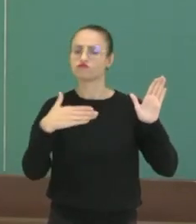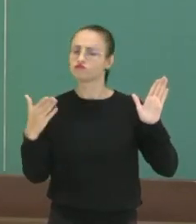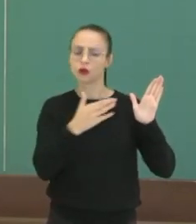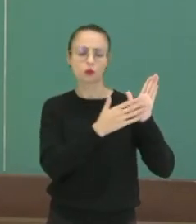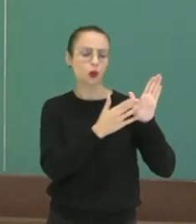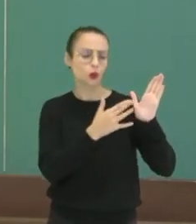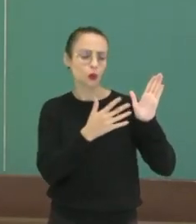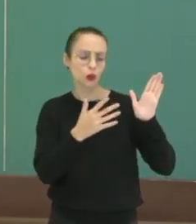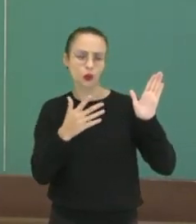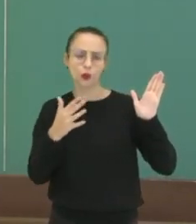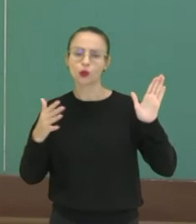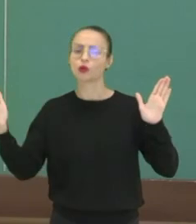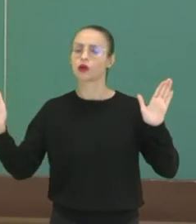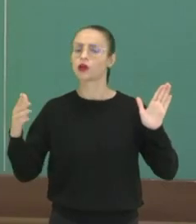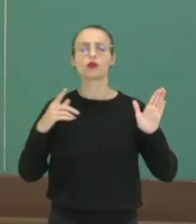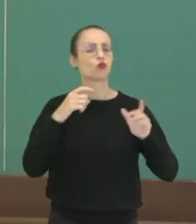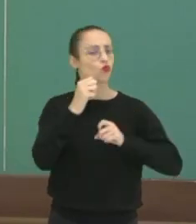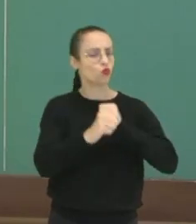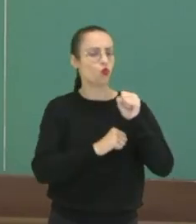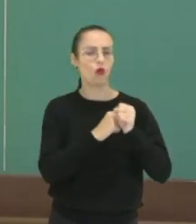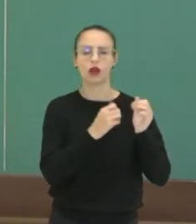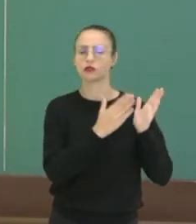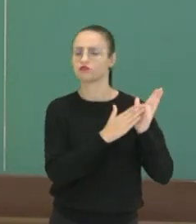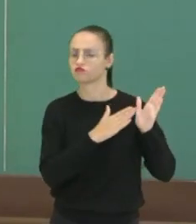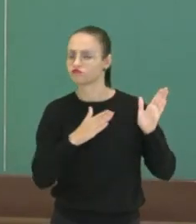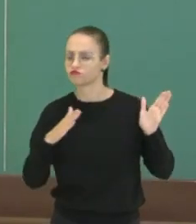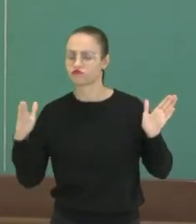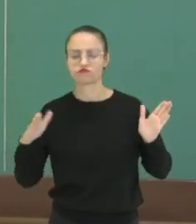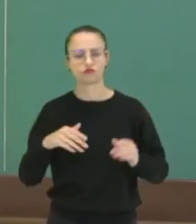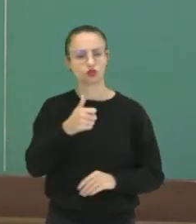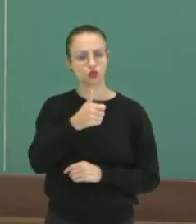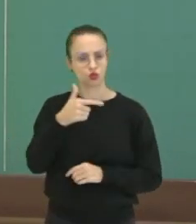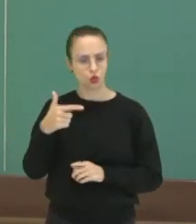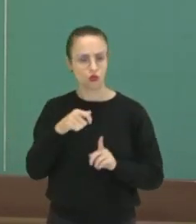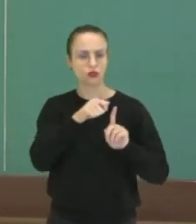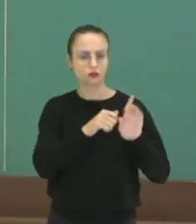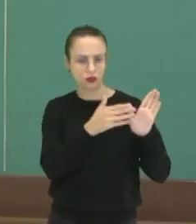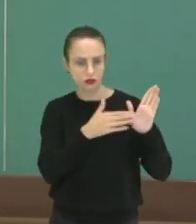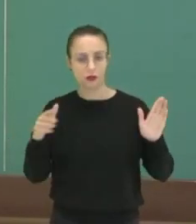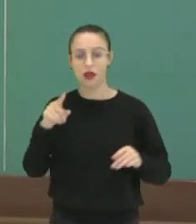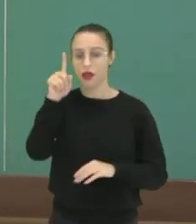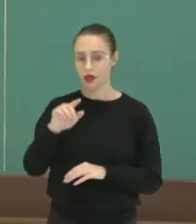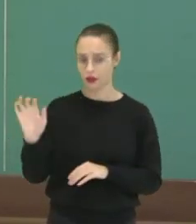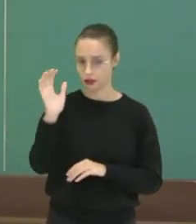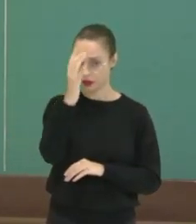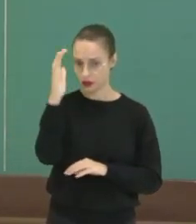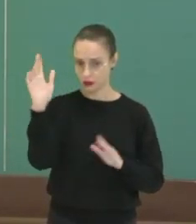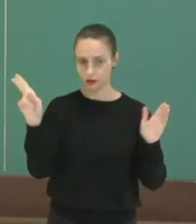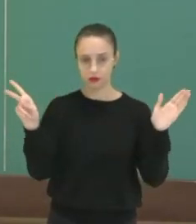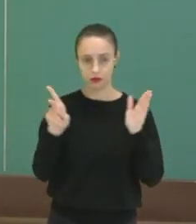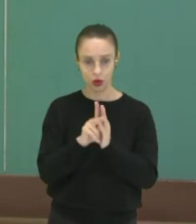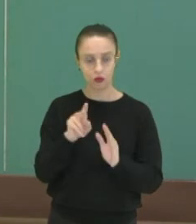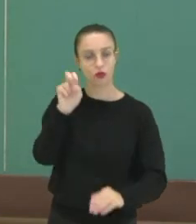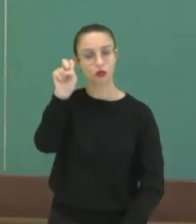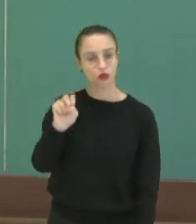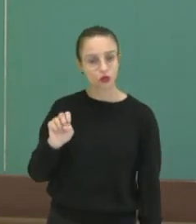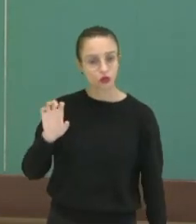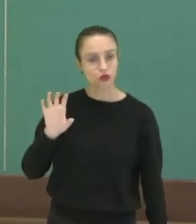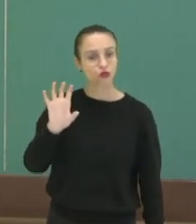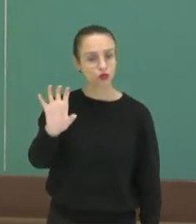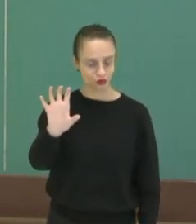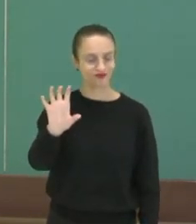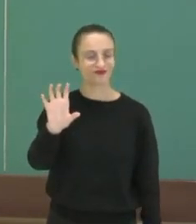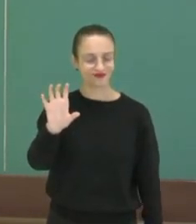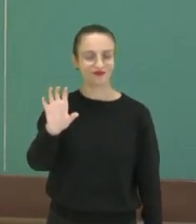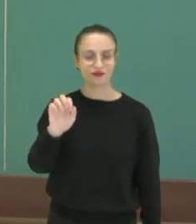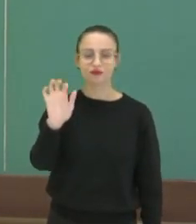que acontecem o ano inteiro. E é o clima da região sul, certo? Predomina aqui em toda